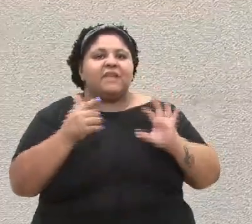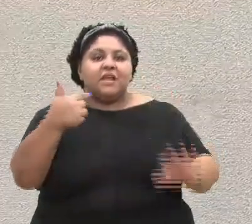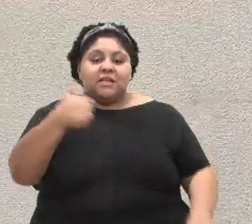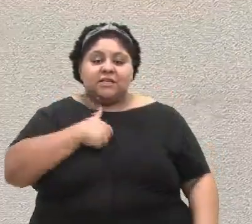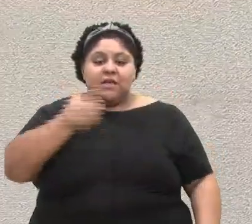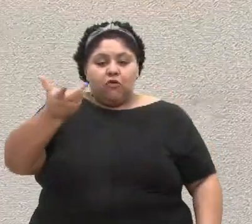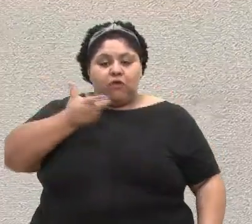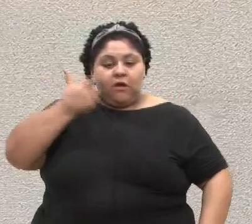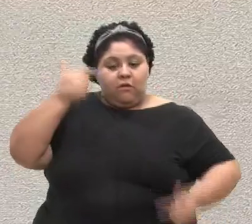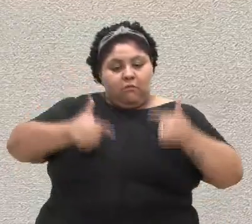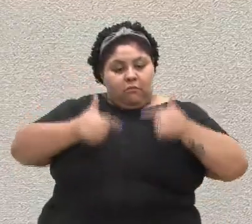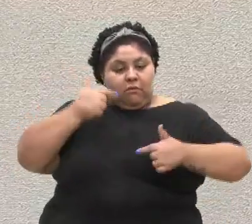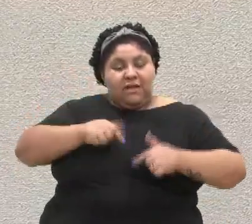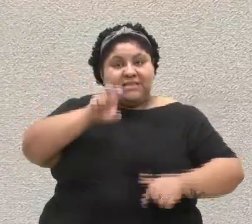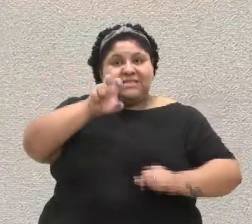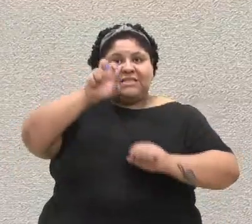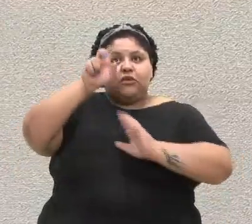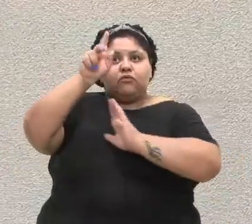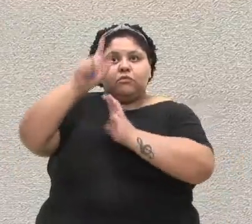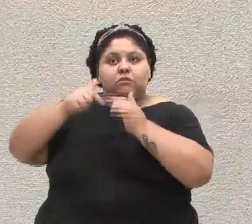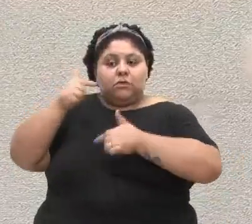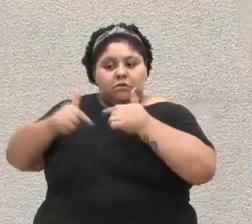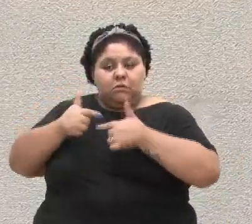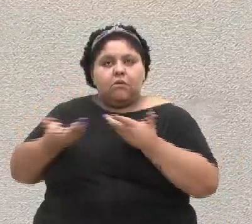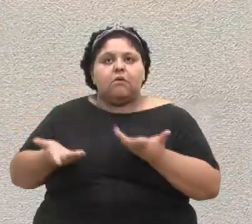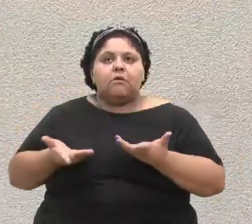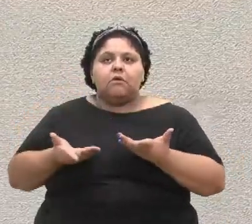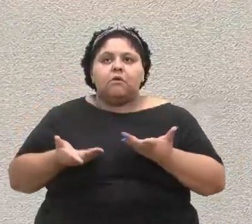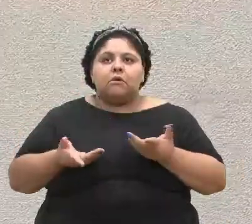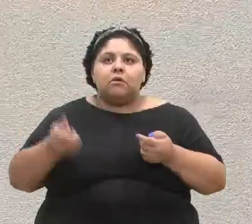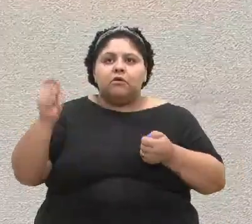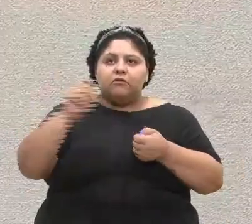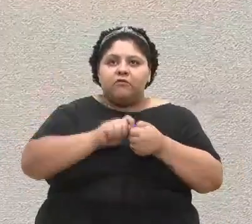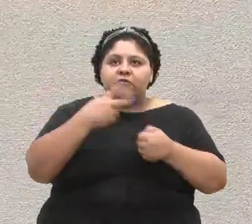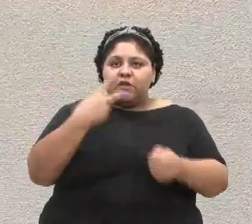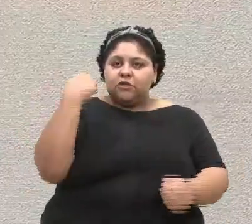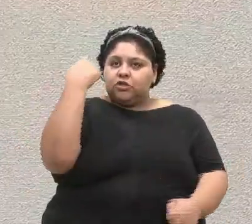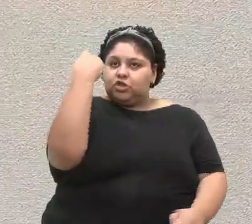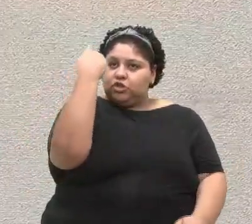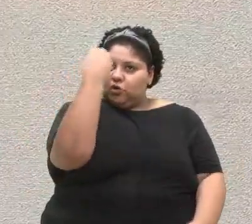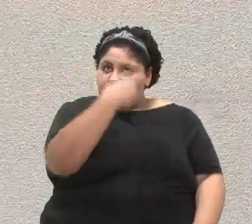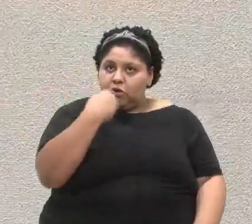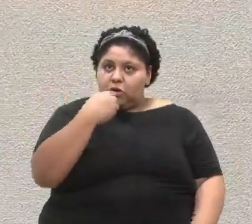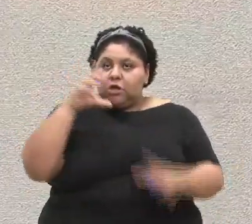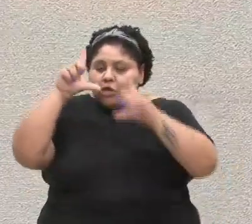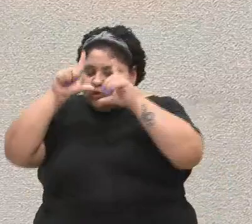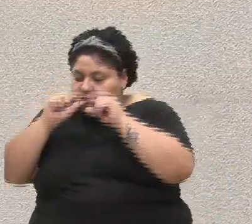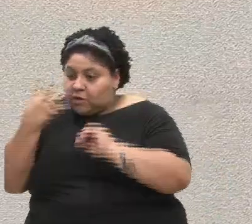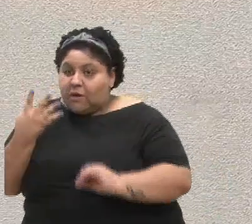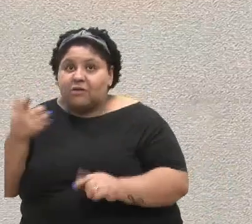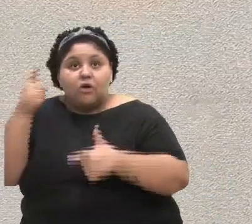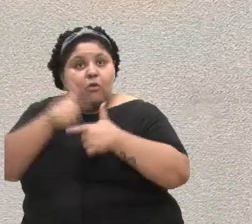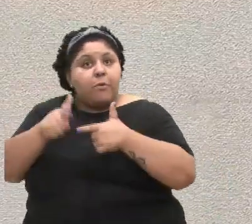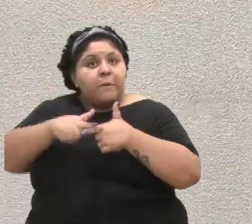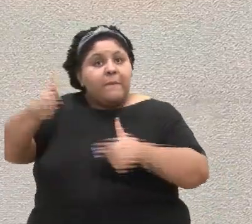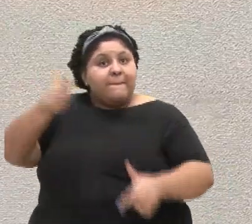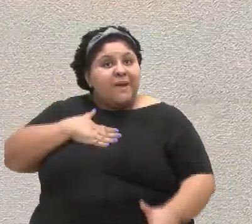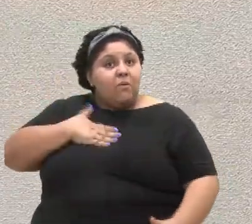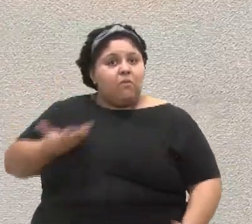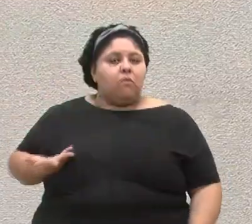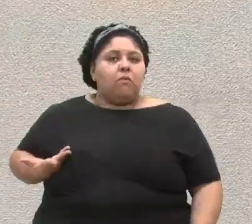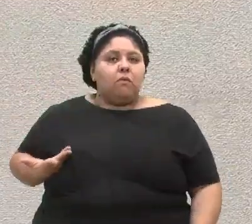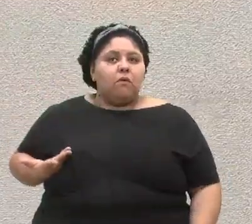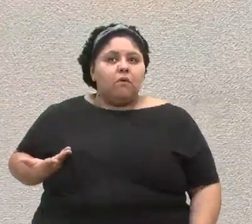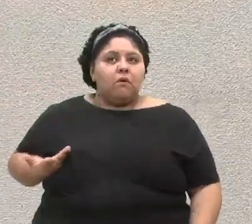quero trabalhar em 5 empregos, se eu quero fazer 20 horas por dia e dormir 4, é um problema meu.